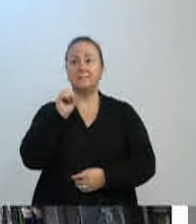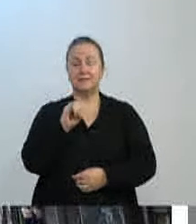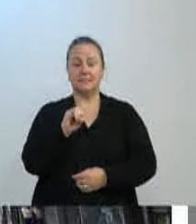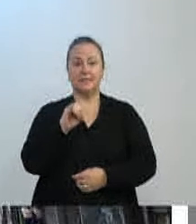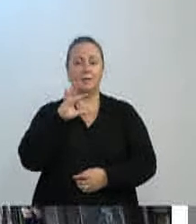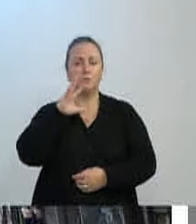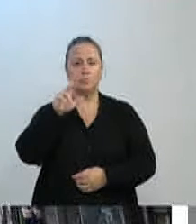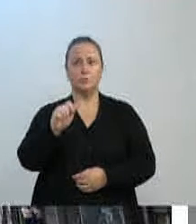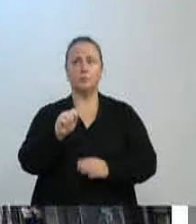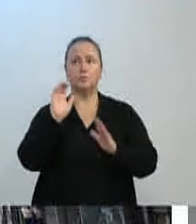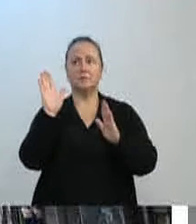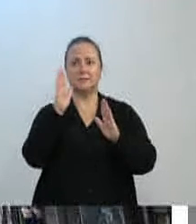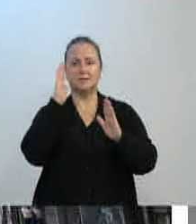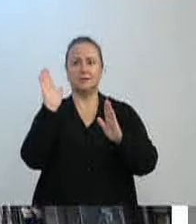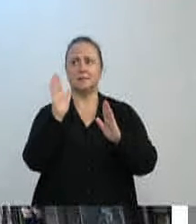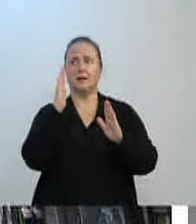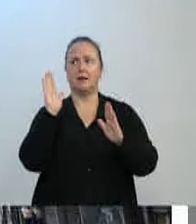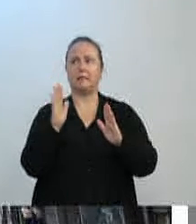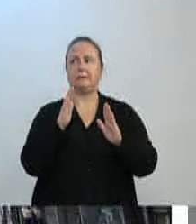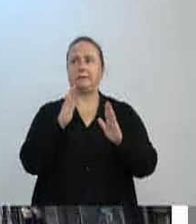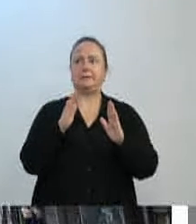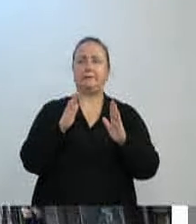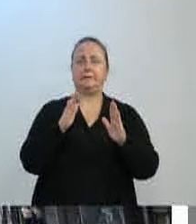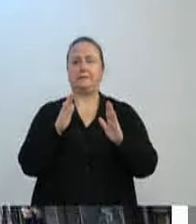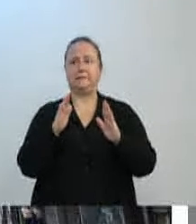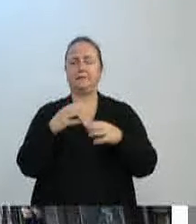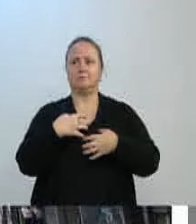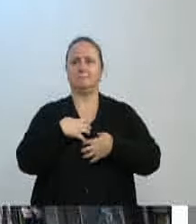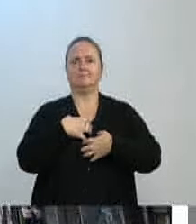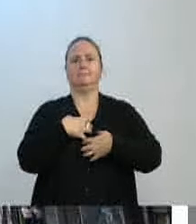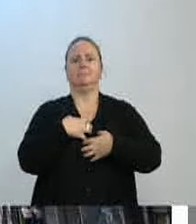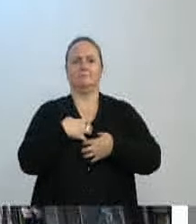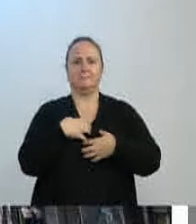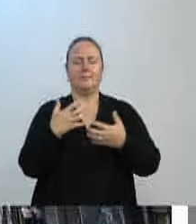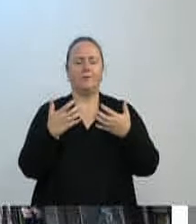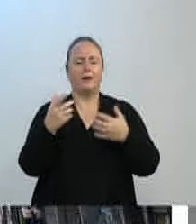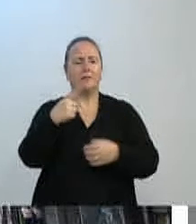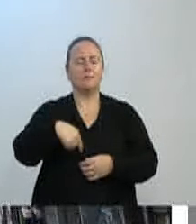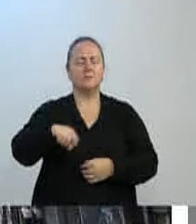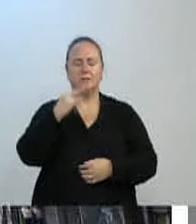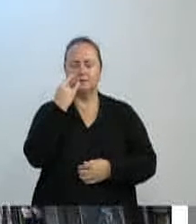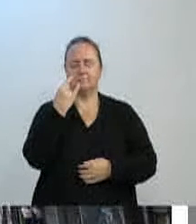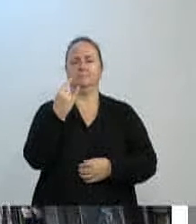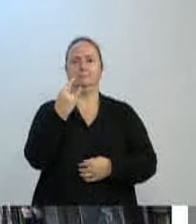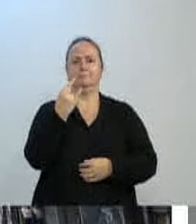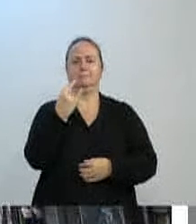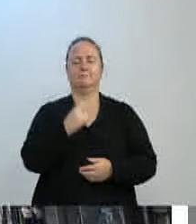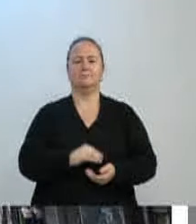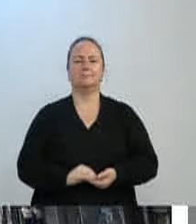tela separada, não iria dar o impacto que eu gostaria que isso tivesse.